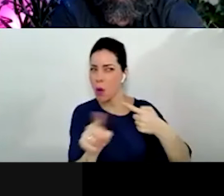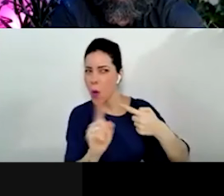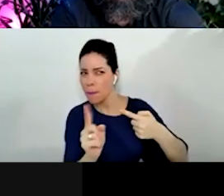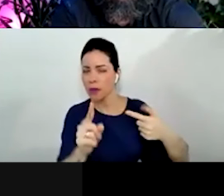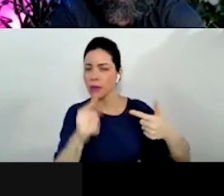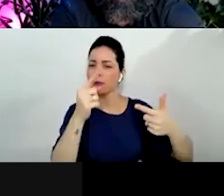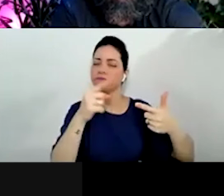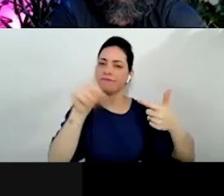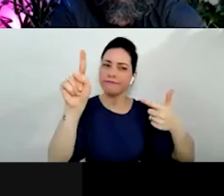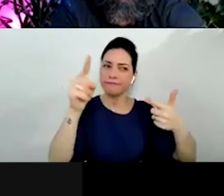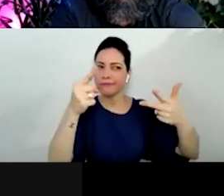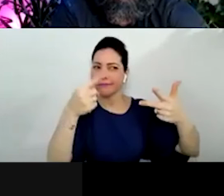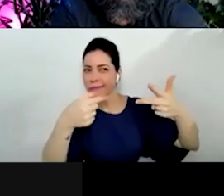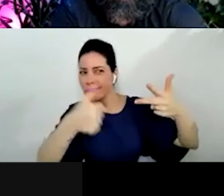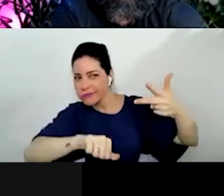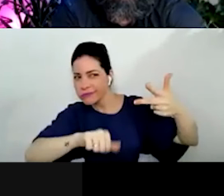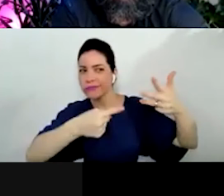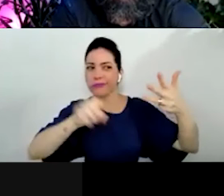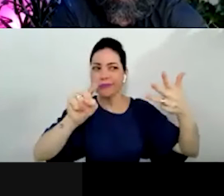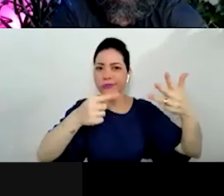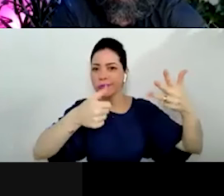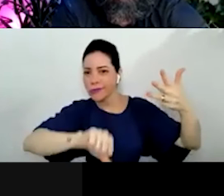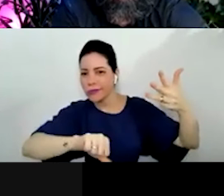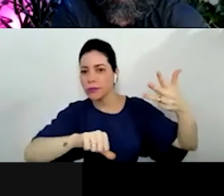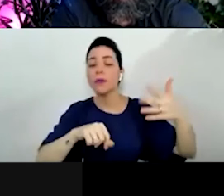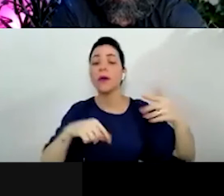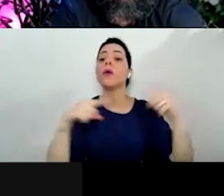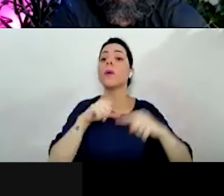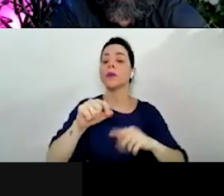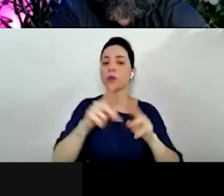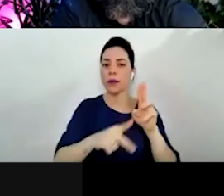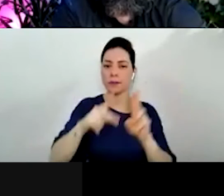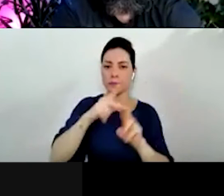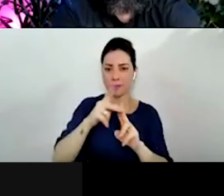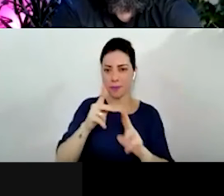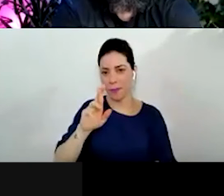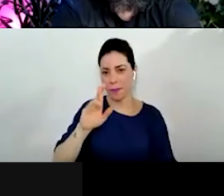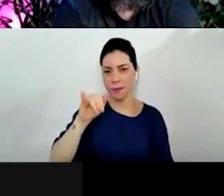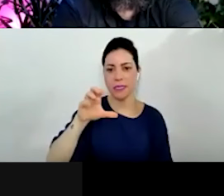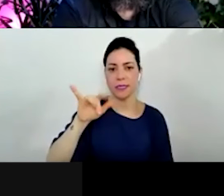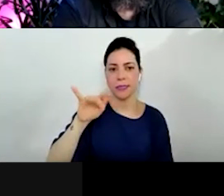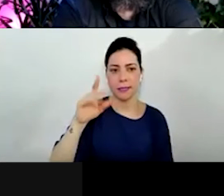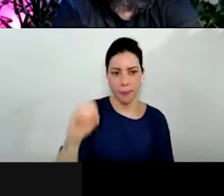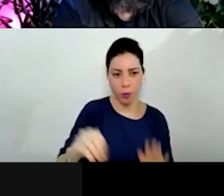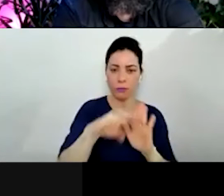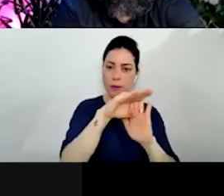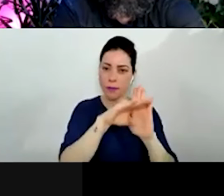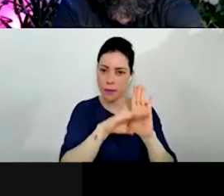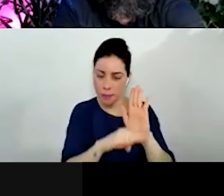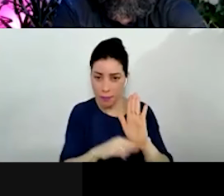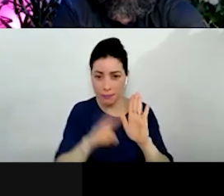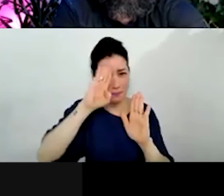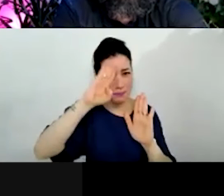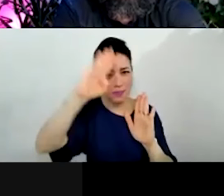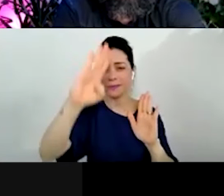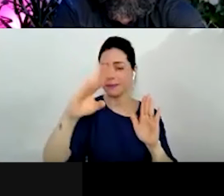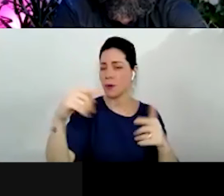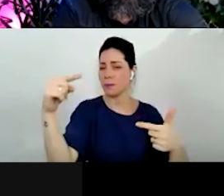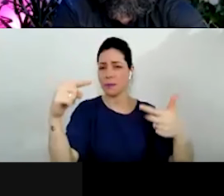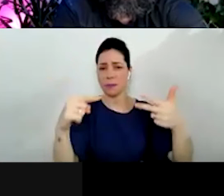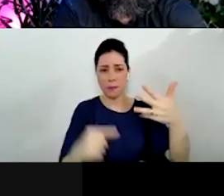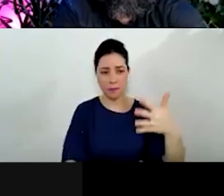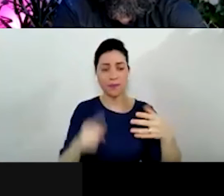ri cada um desses critérios se encaixa em um princípio diferente existem quatro princípios principais